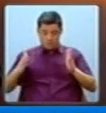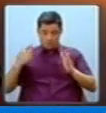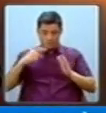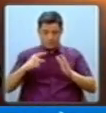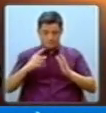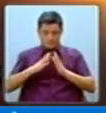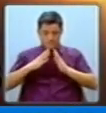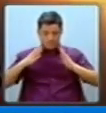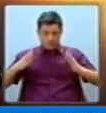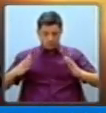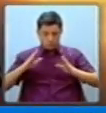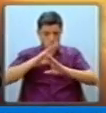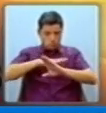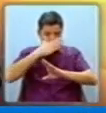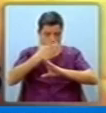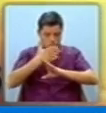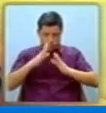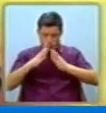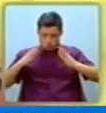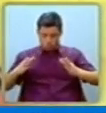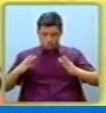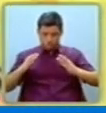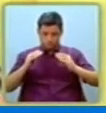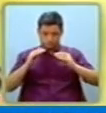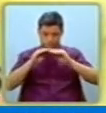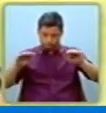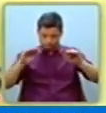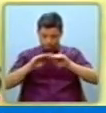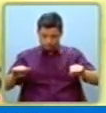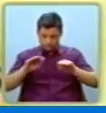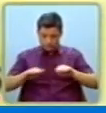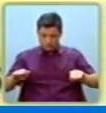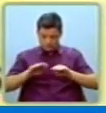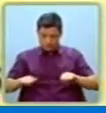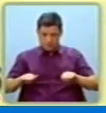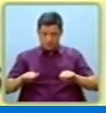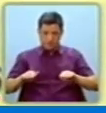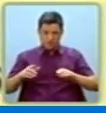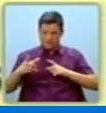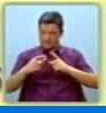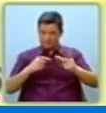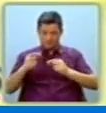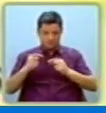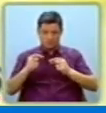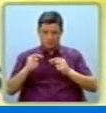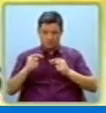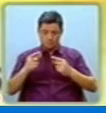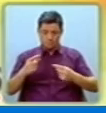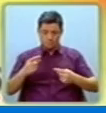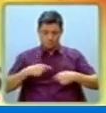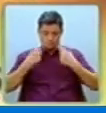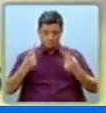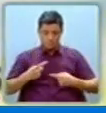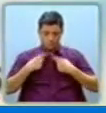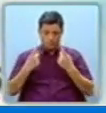crescendo enormemente. E as camadas mais exteriores desta estrela já não conseguem, no fundo, estar agarrada à sua própria estrela, e então